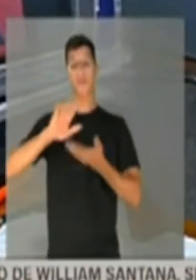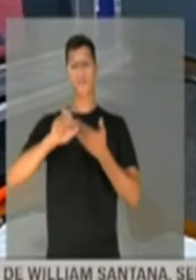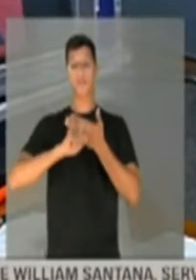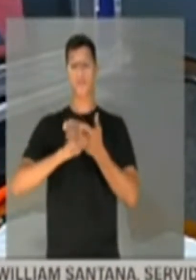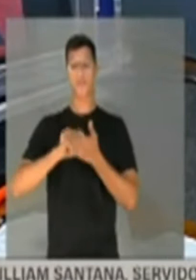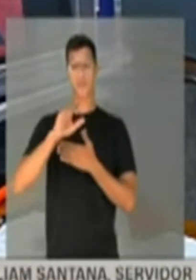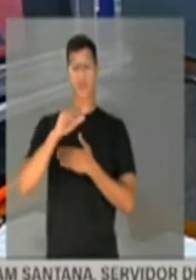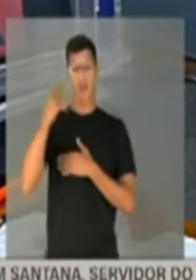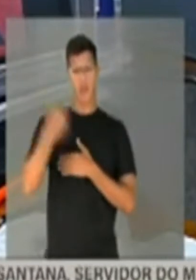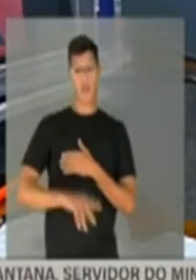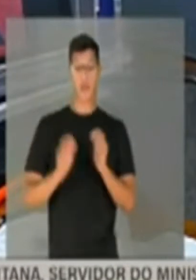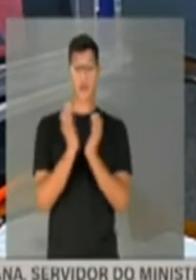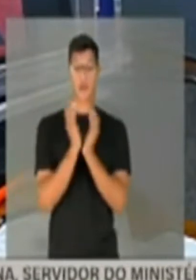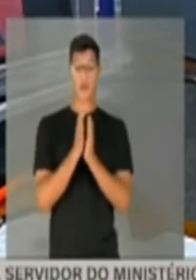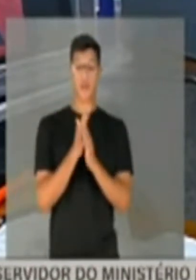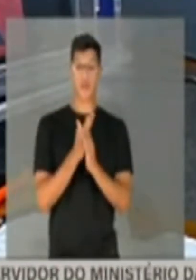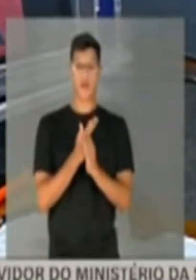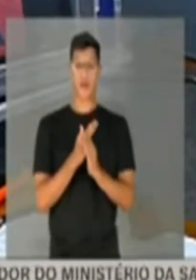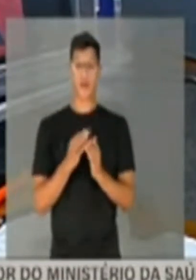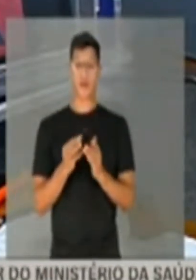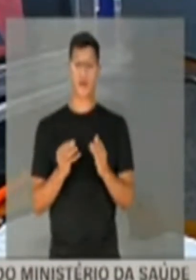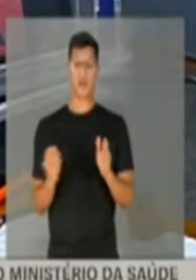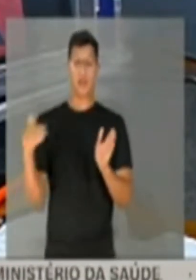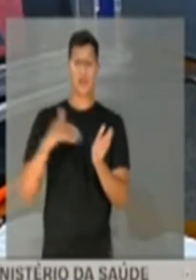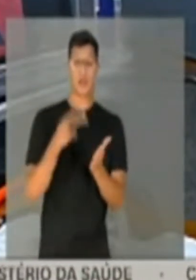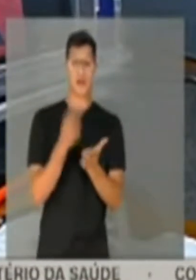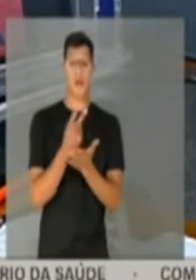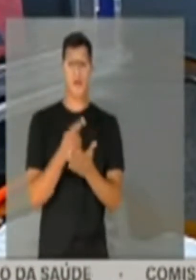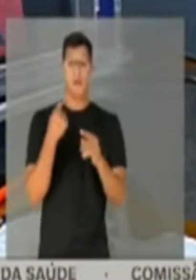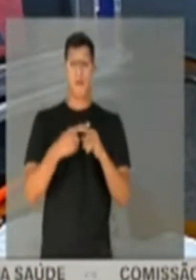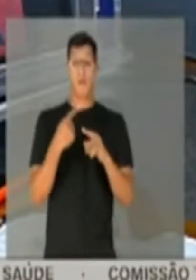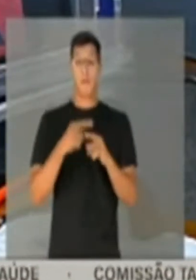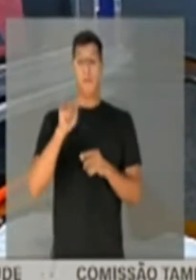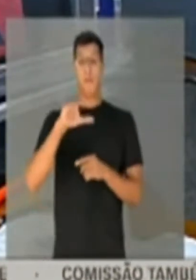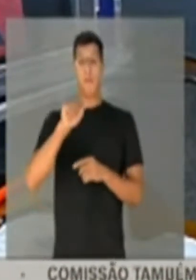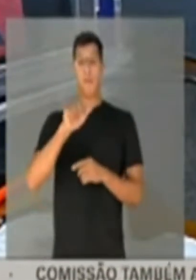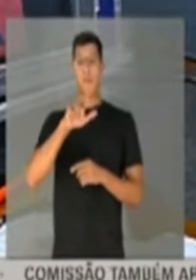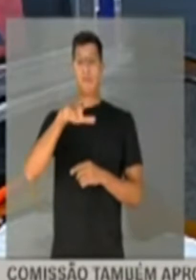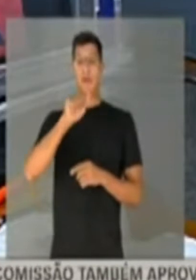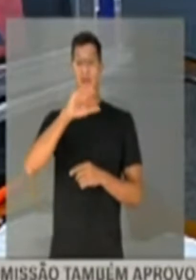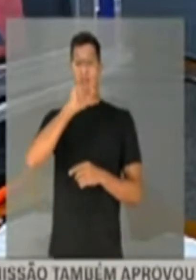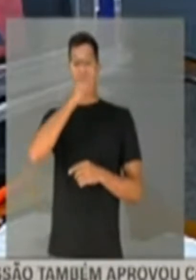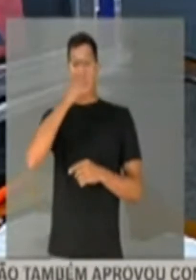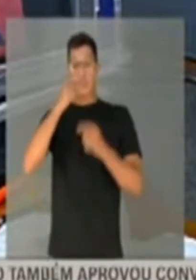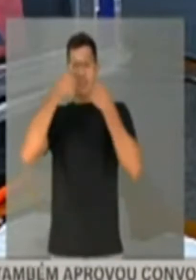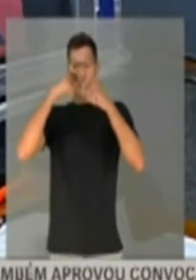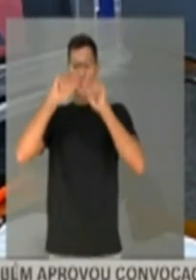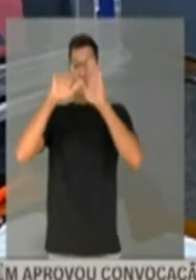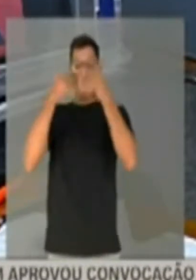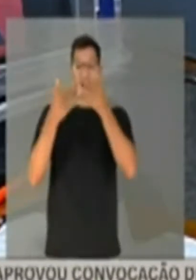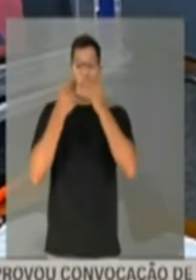executivo a essa comissão. Com certeza, com certeza. E até mesmo, porque a cariação se configura, a necessidade,